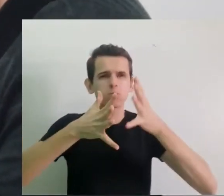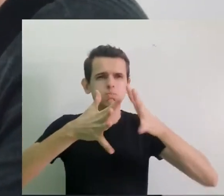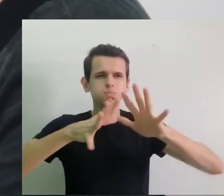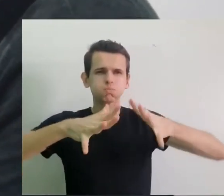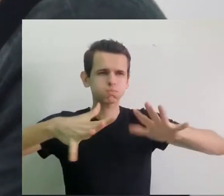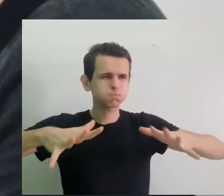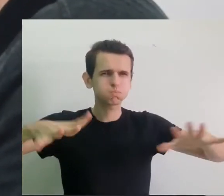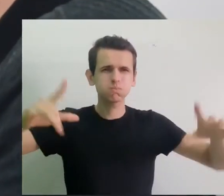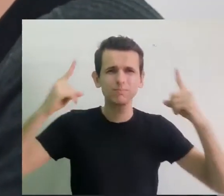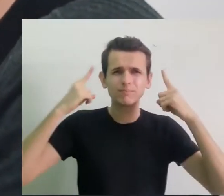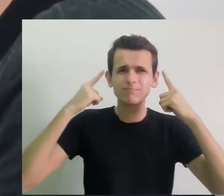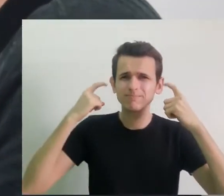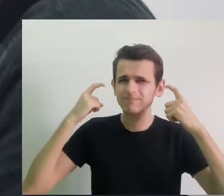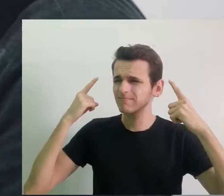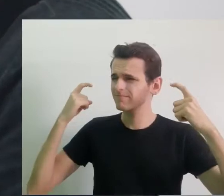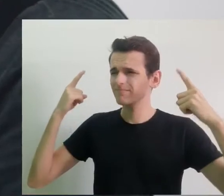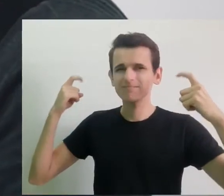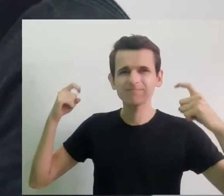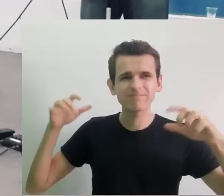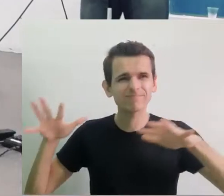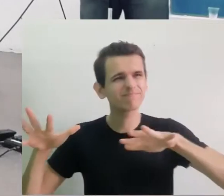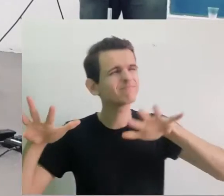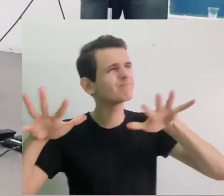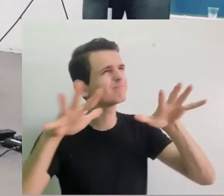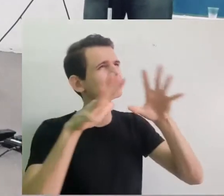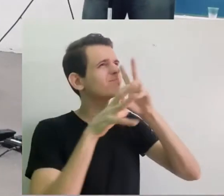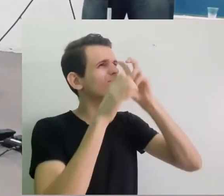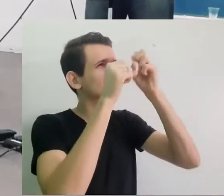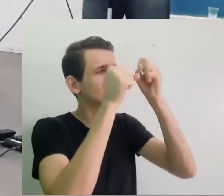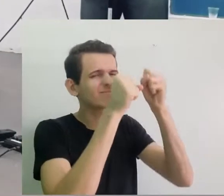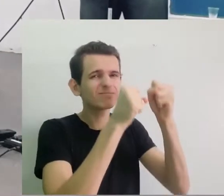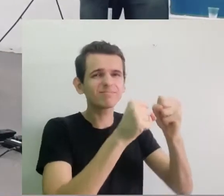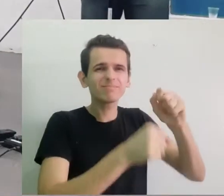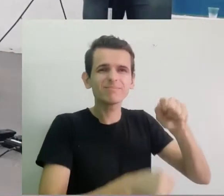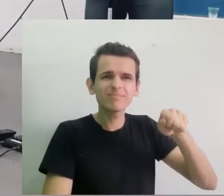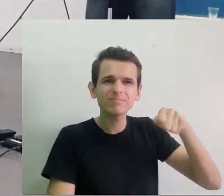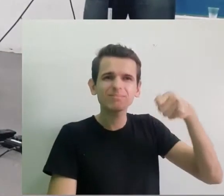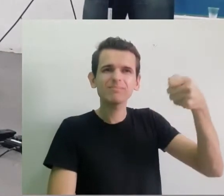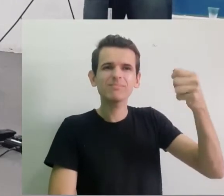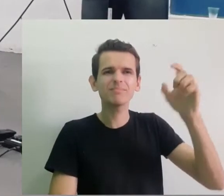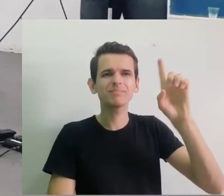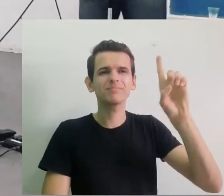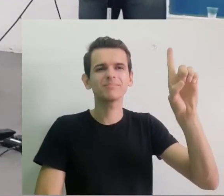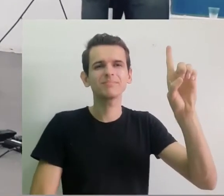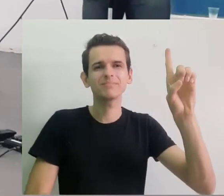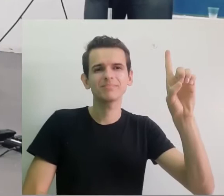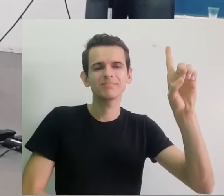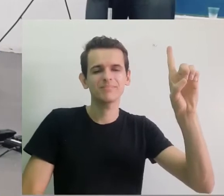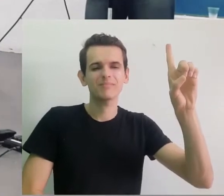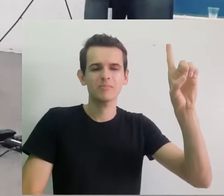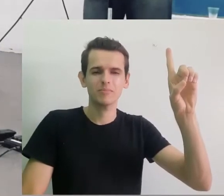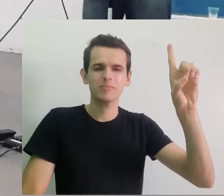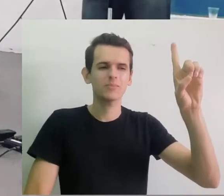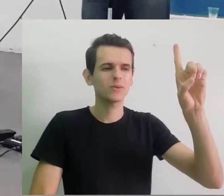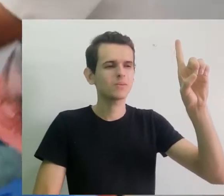e rujam os mares ao som de